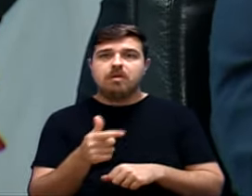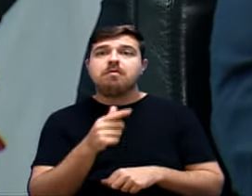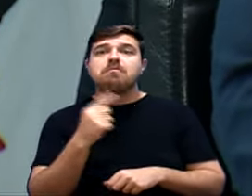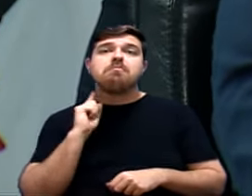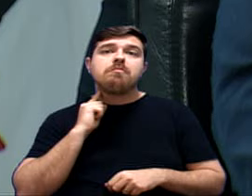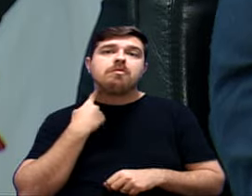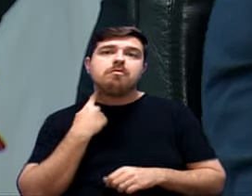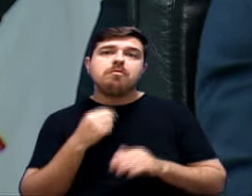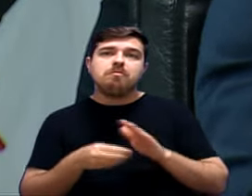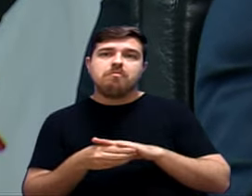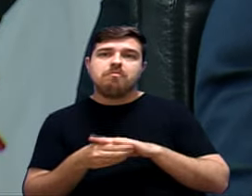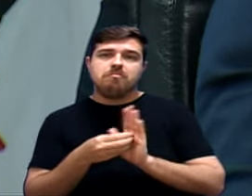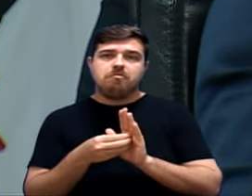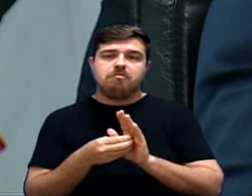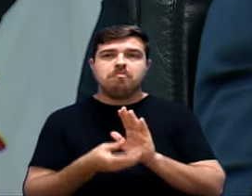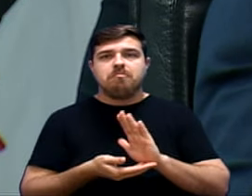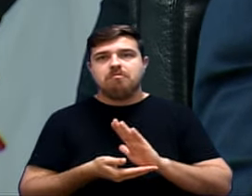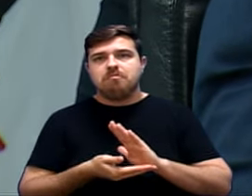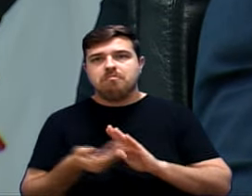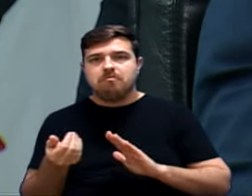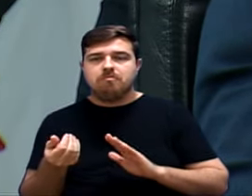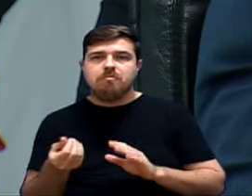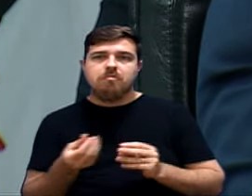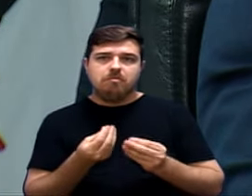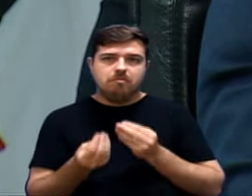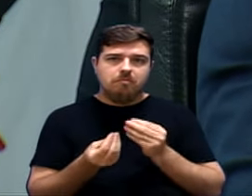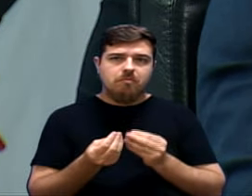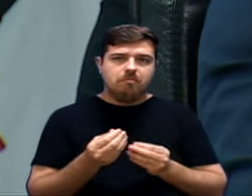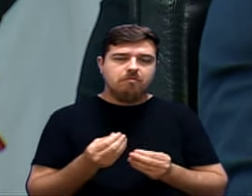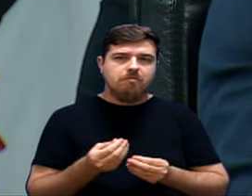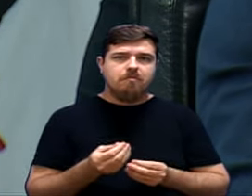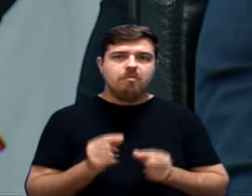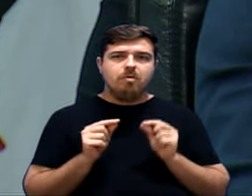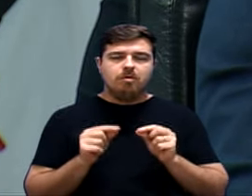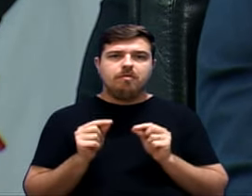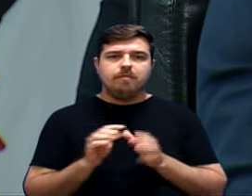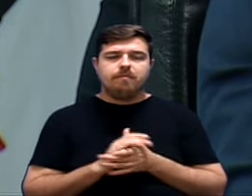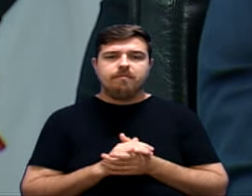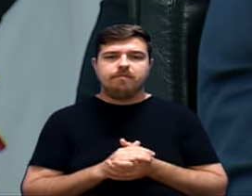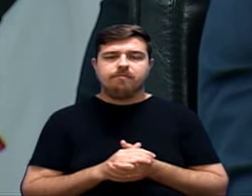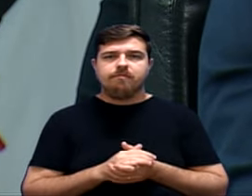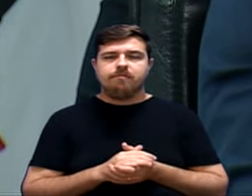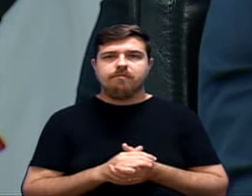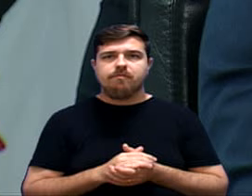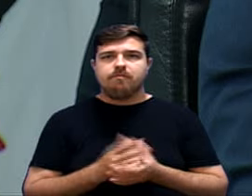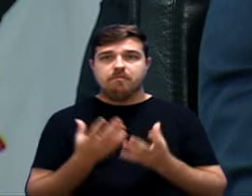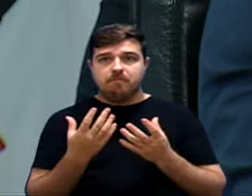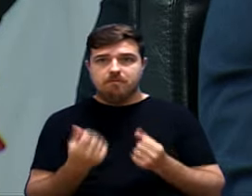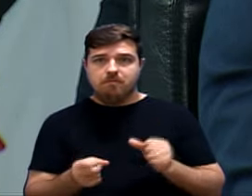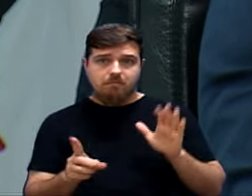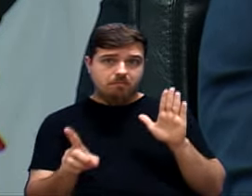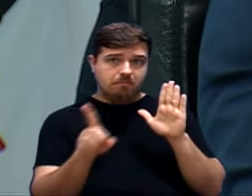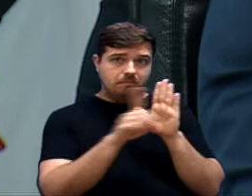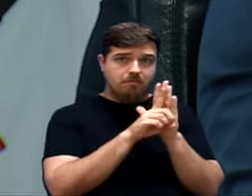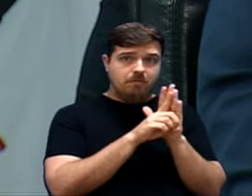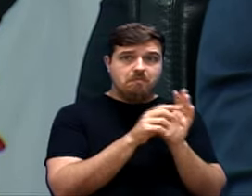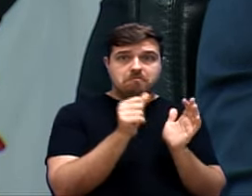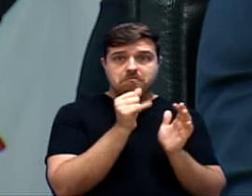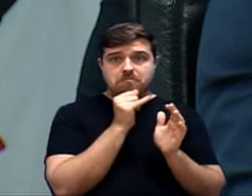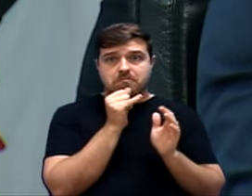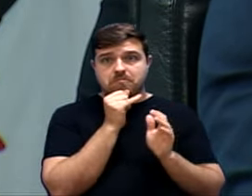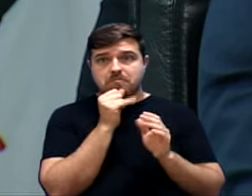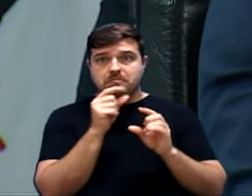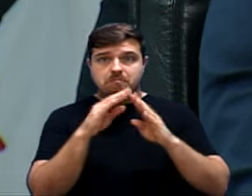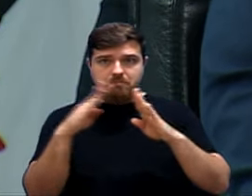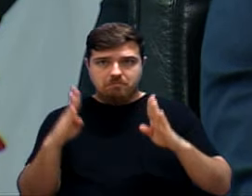sanitário em Sorocaba então o que que ele faz tô tô finalizando Senor Presidente ele garante aí d o direito aí a proprietários de móveis residenciais e